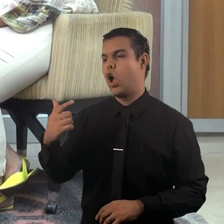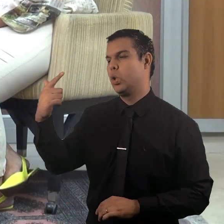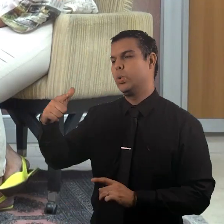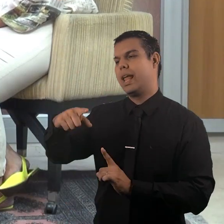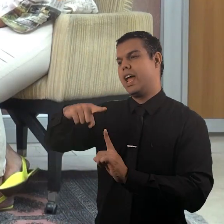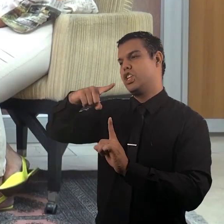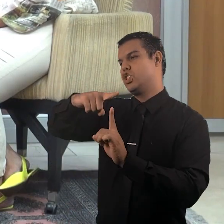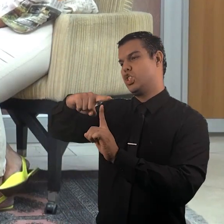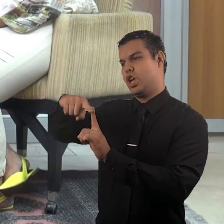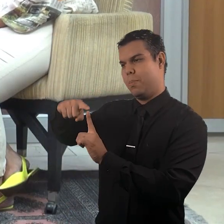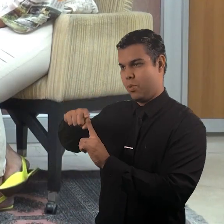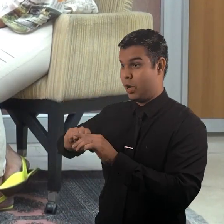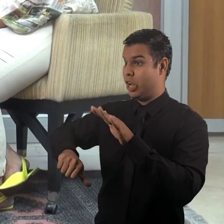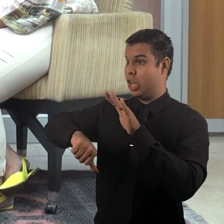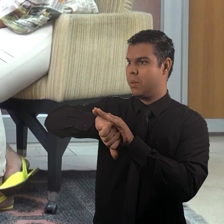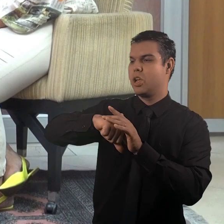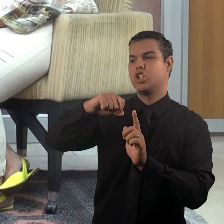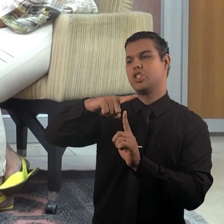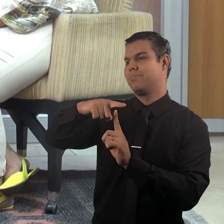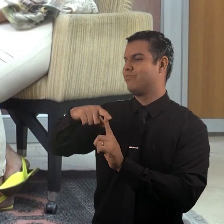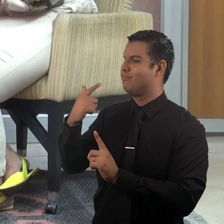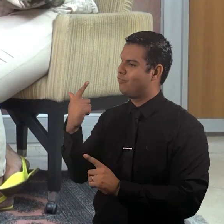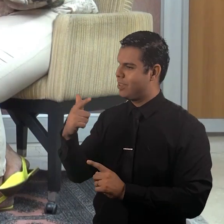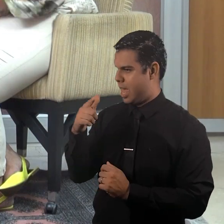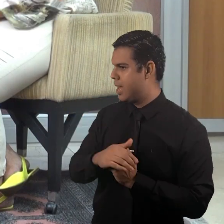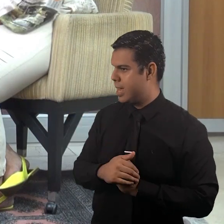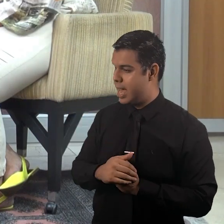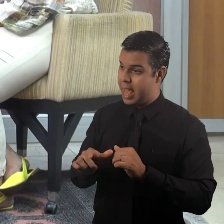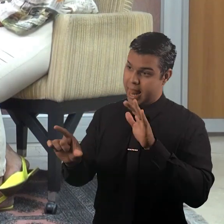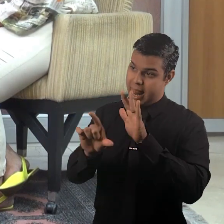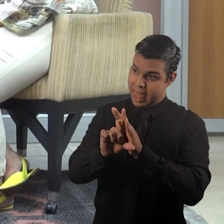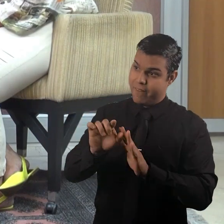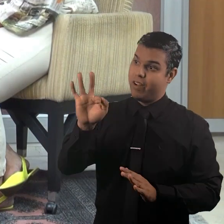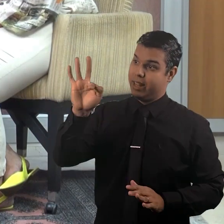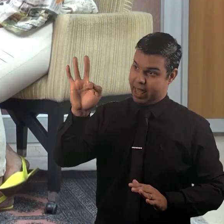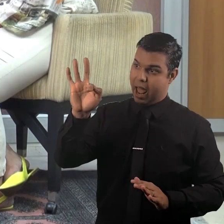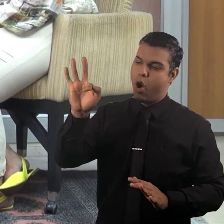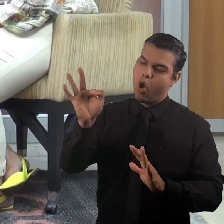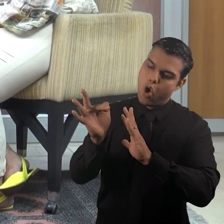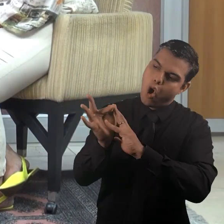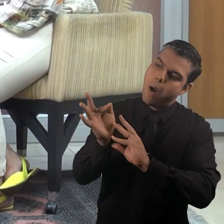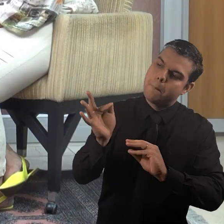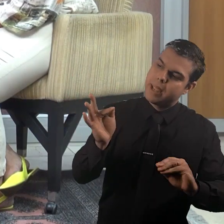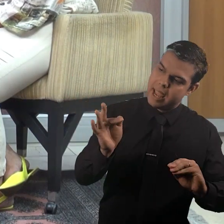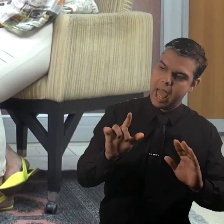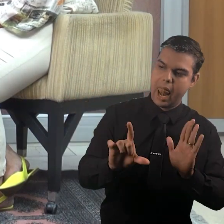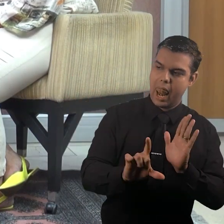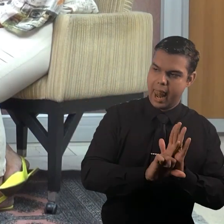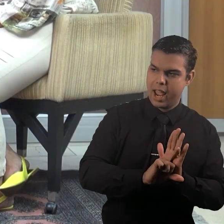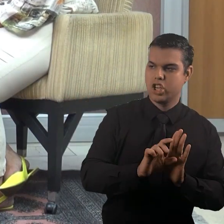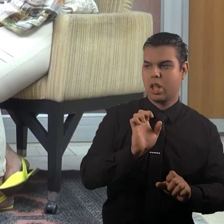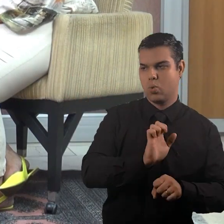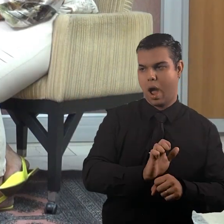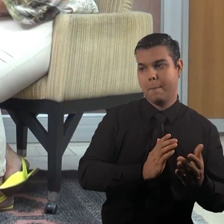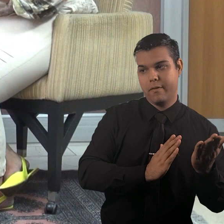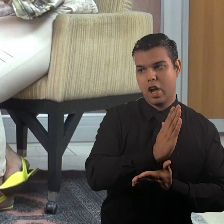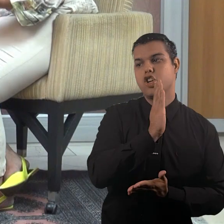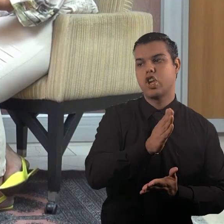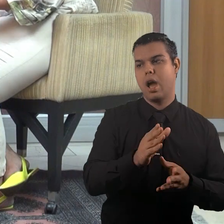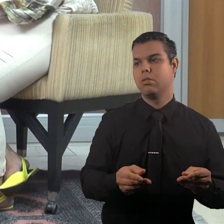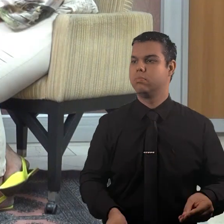existe tipificação para esse tipo de crime. Entendi. Então, nessa lei federal, a gente está pegando um espelho da lei estadual que já está aprovada.